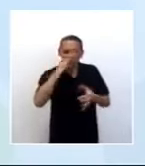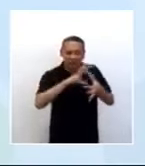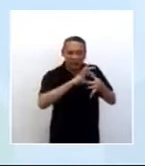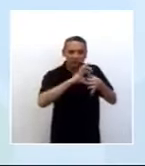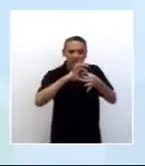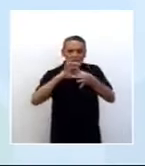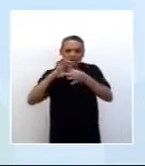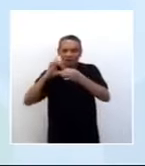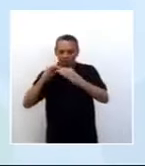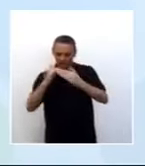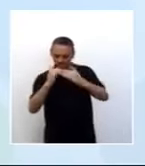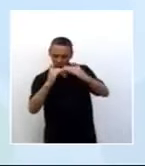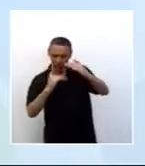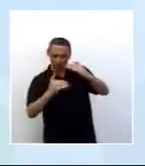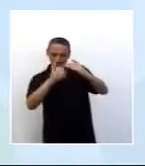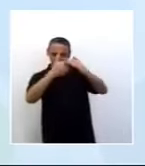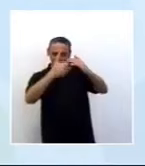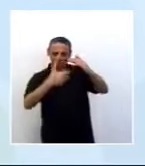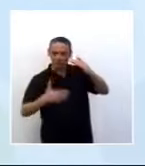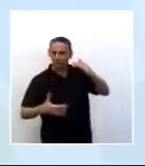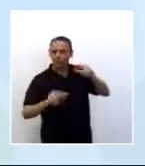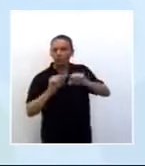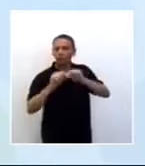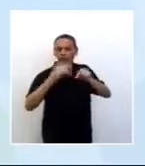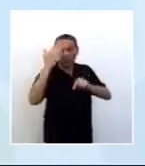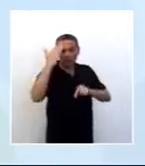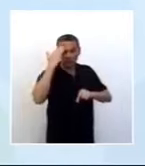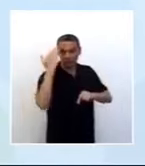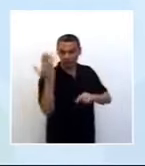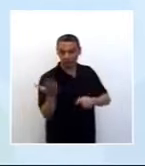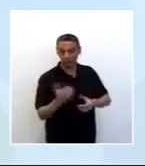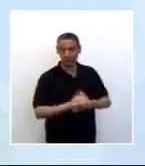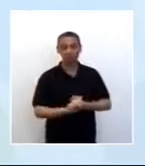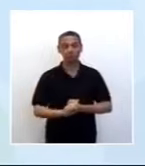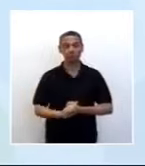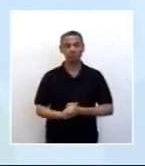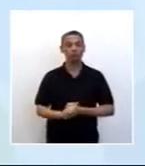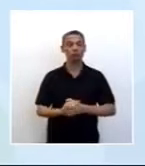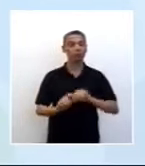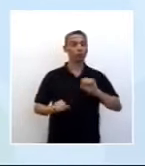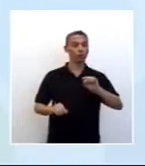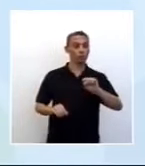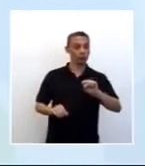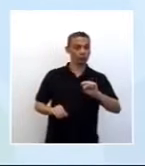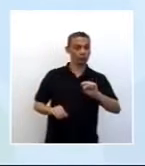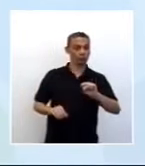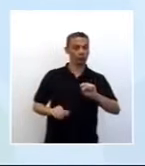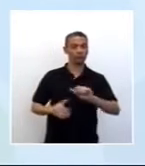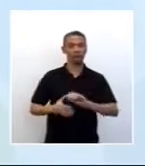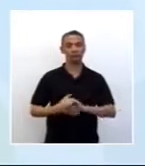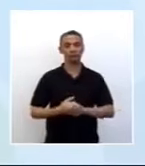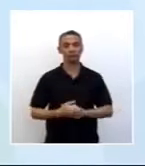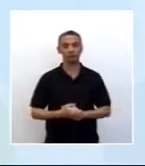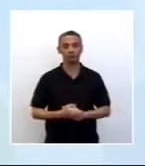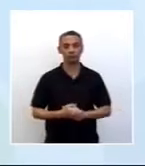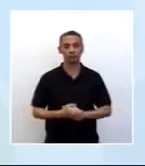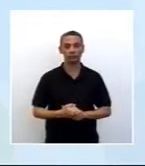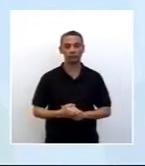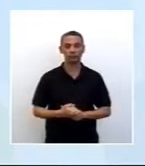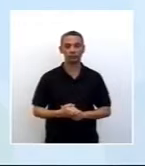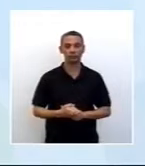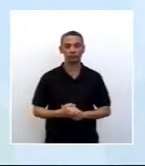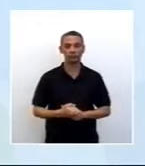né de repente não tá tão explícito no texto mas é legal e depois a gente tem aí dentro e lá na